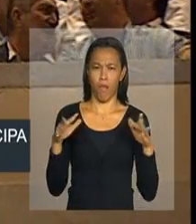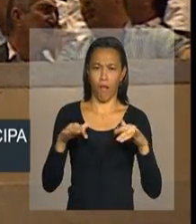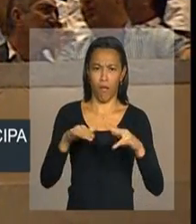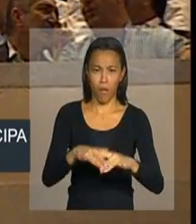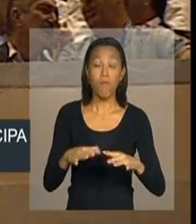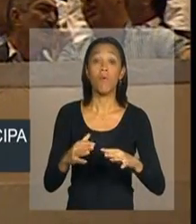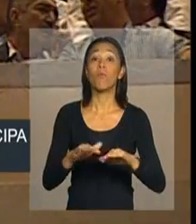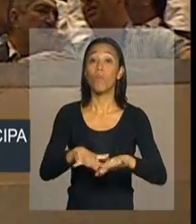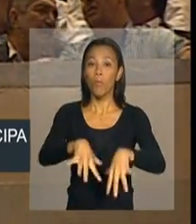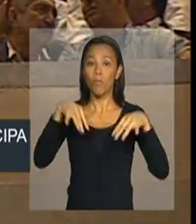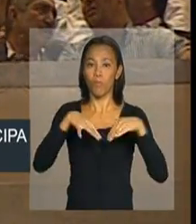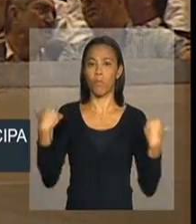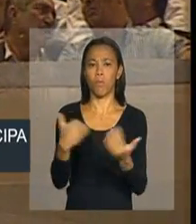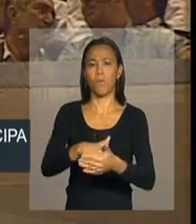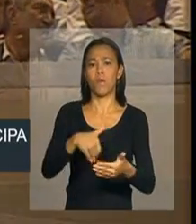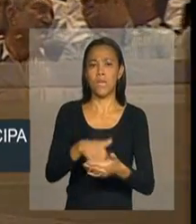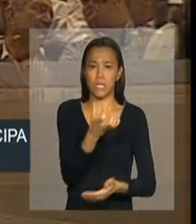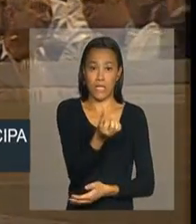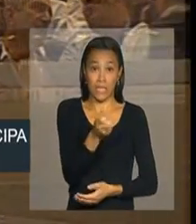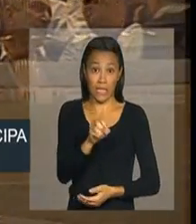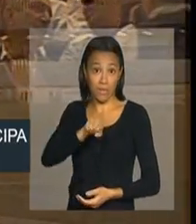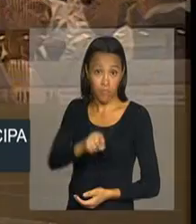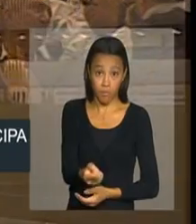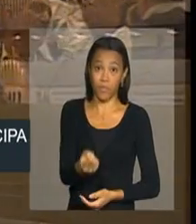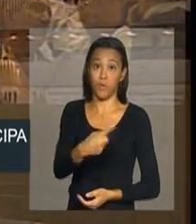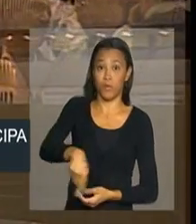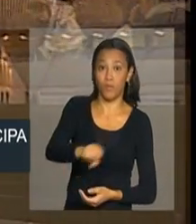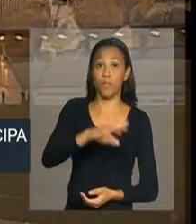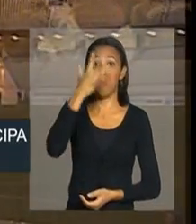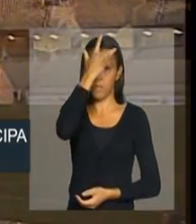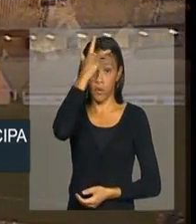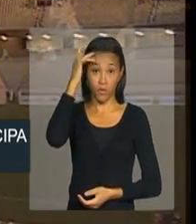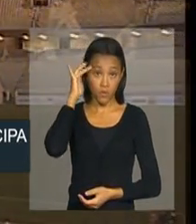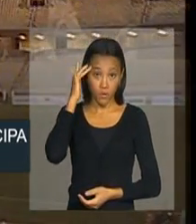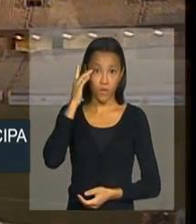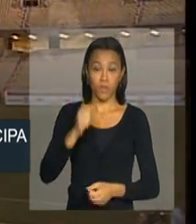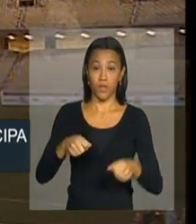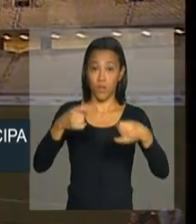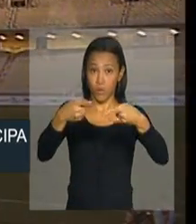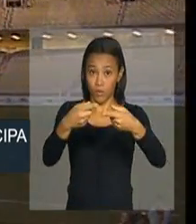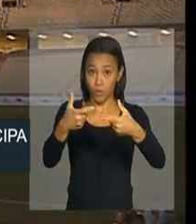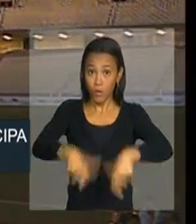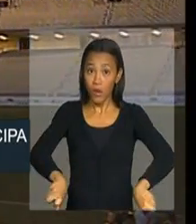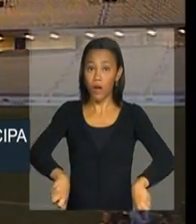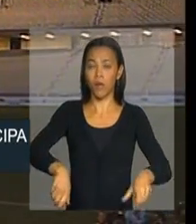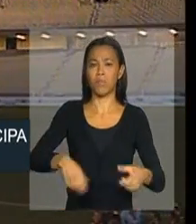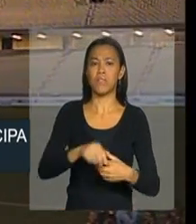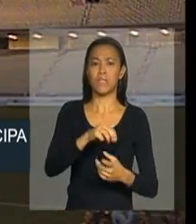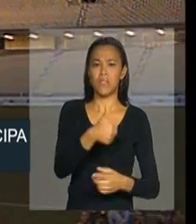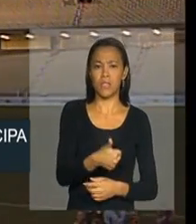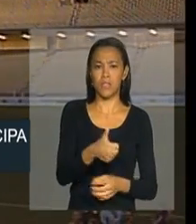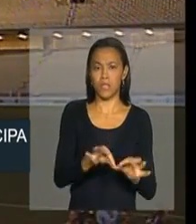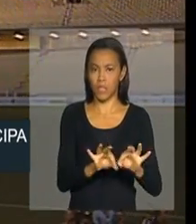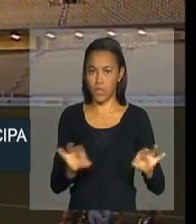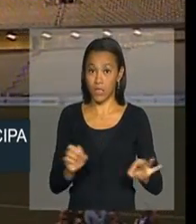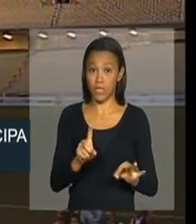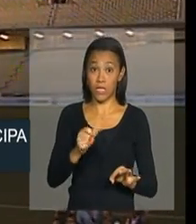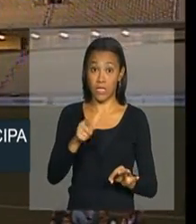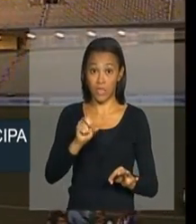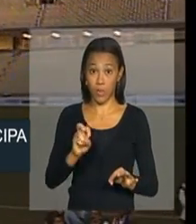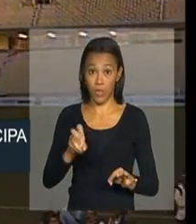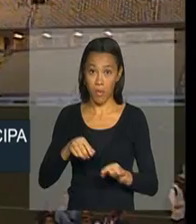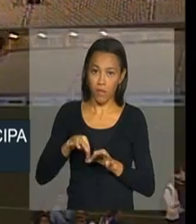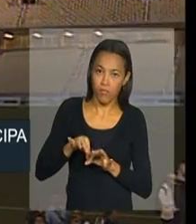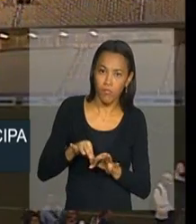de 60 mil pessoas. O campo tem 150 metros de comprimento por